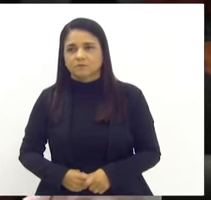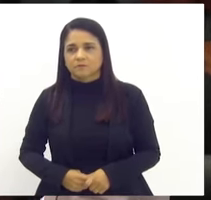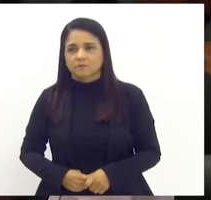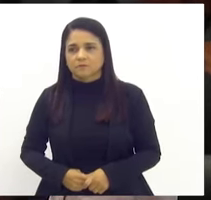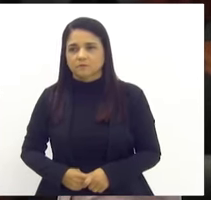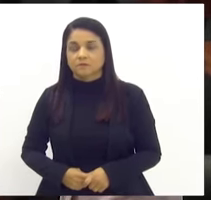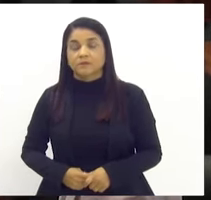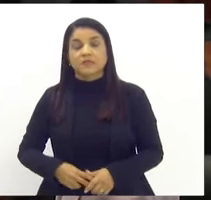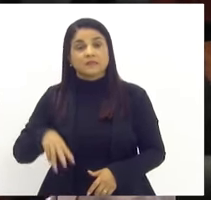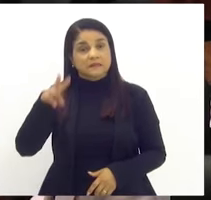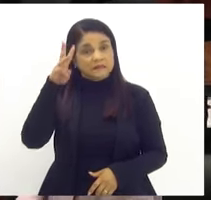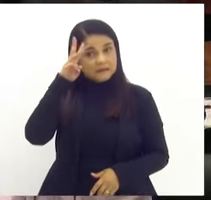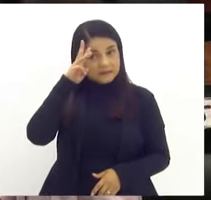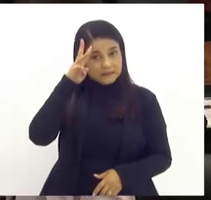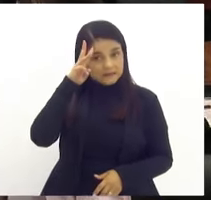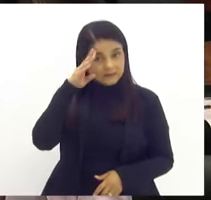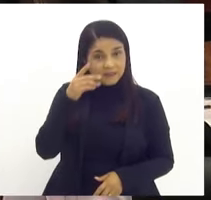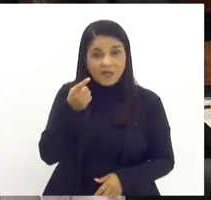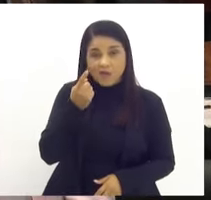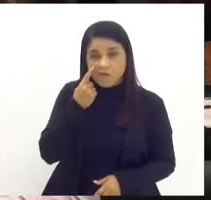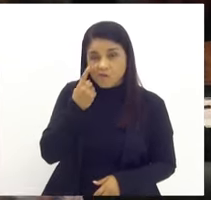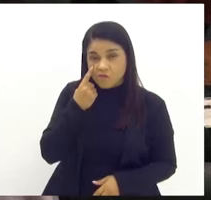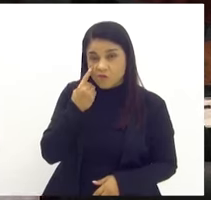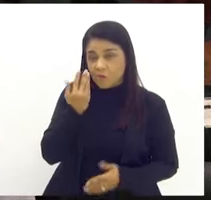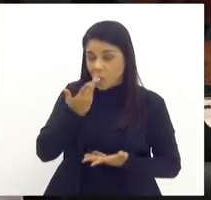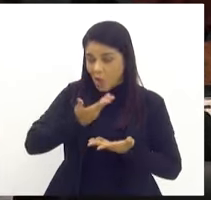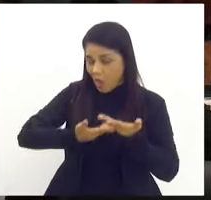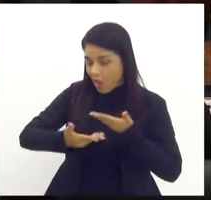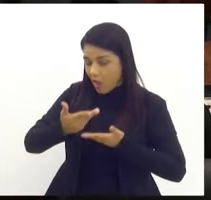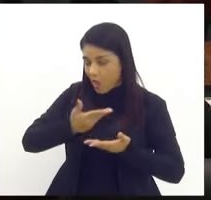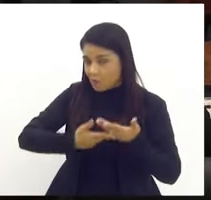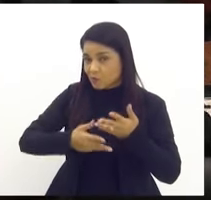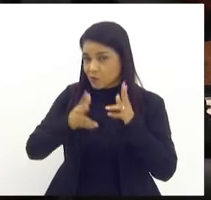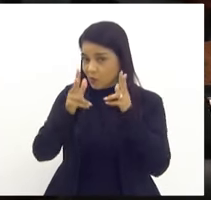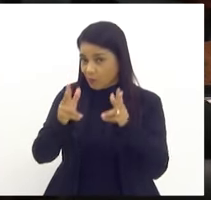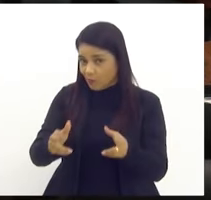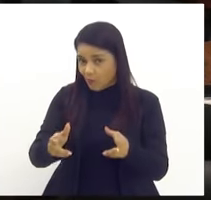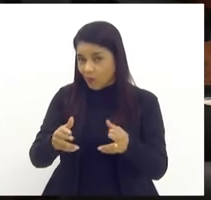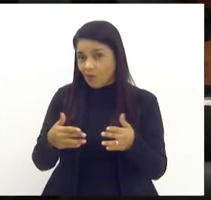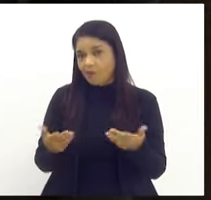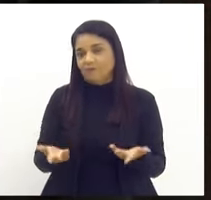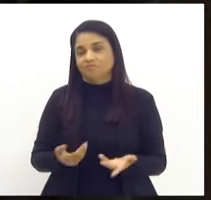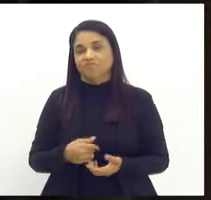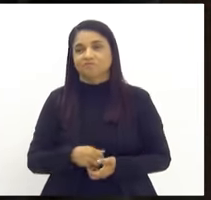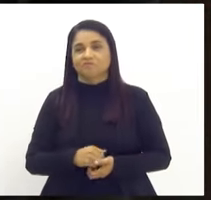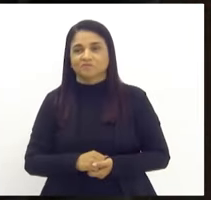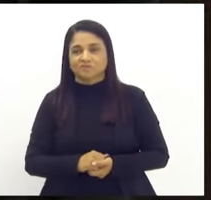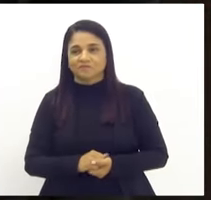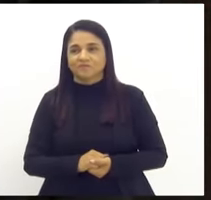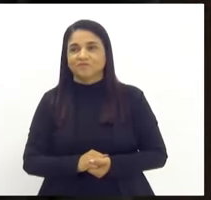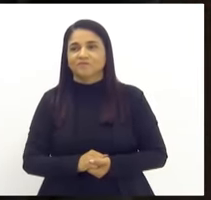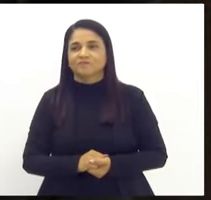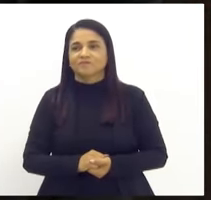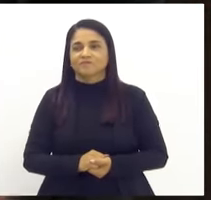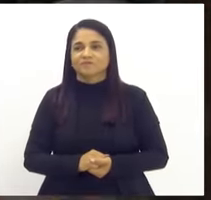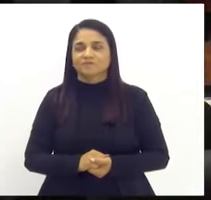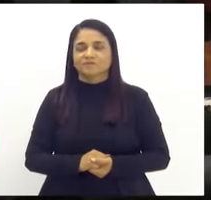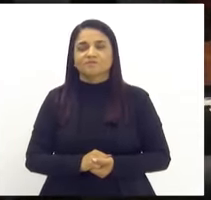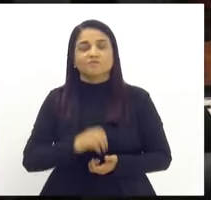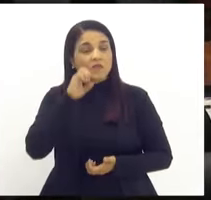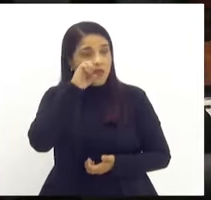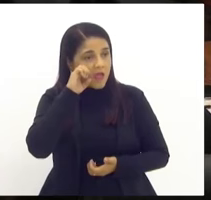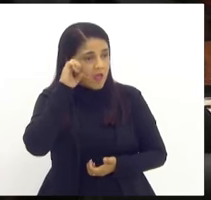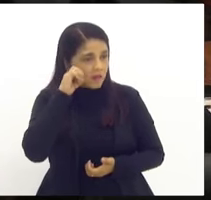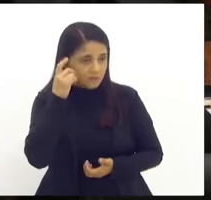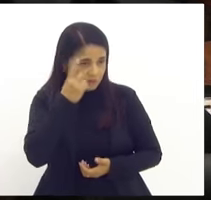ver se na terça-feira harmonia vai ser desse jeito espero que sim deputada que nós vamos a